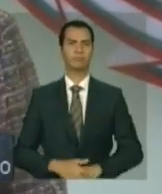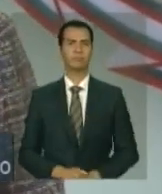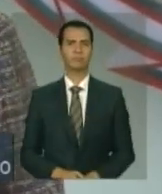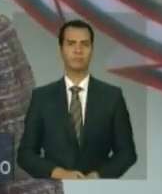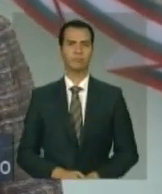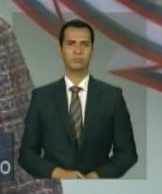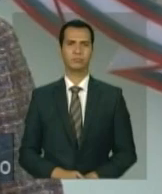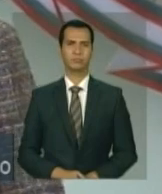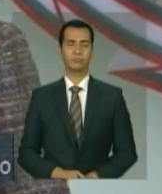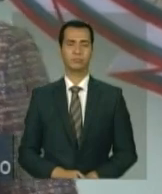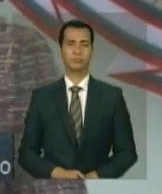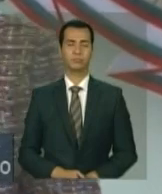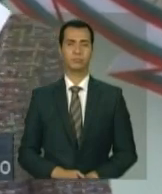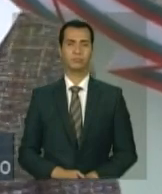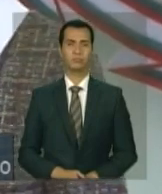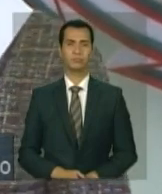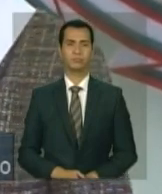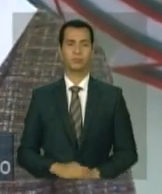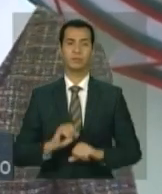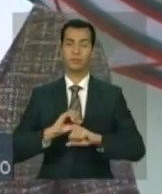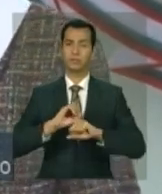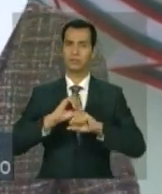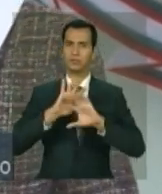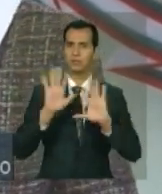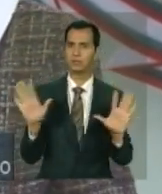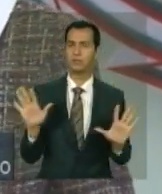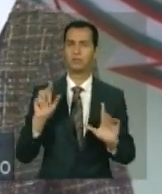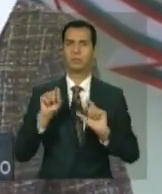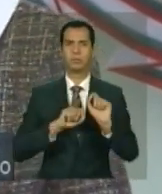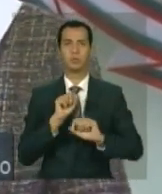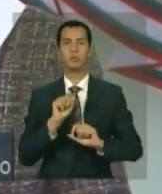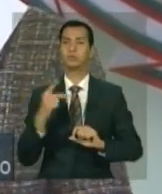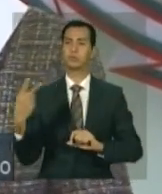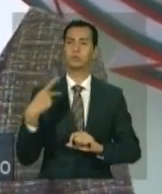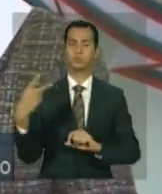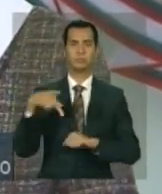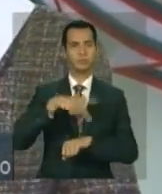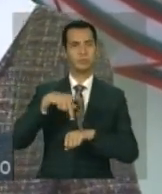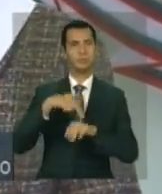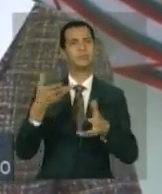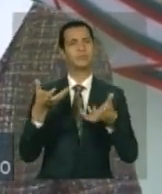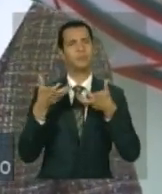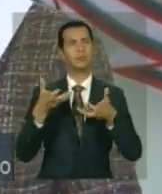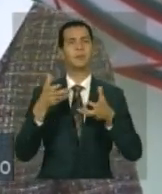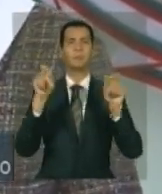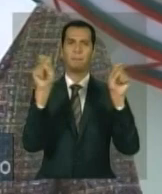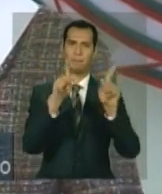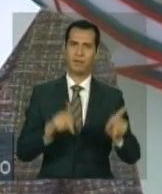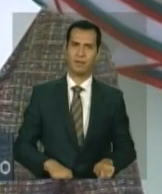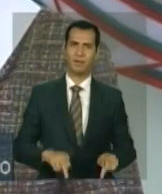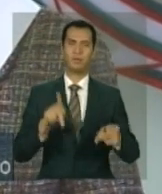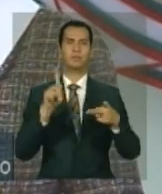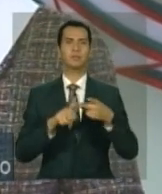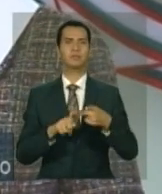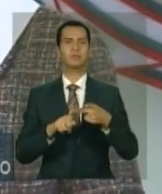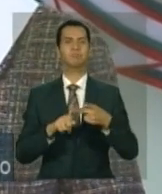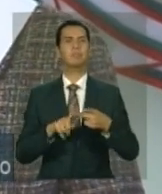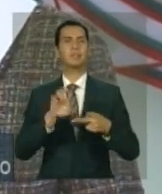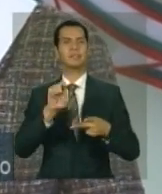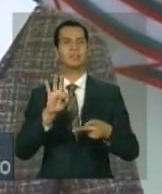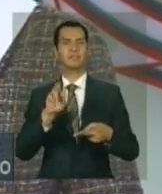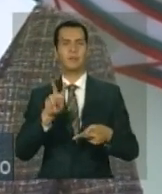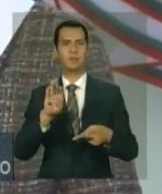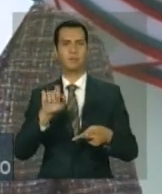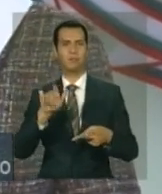Notadamente o esforço por construir a paz, a estabilidade, a